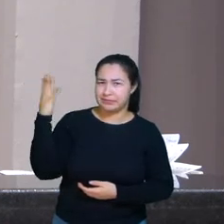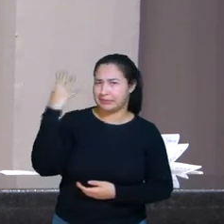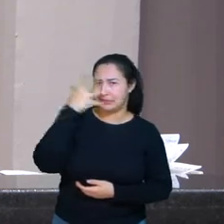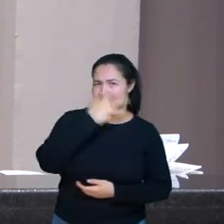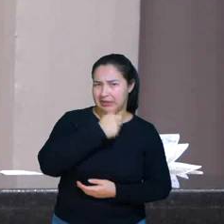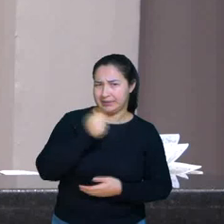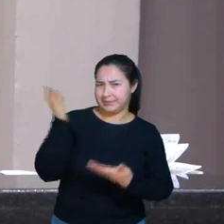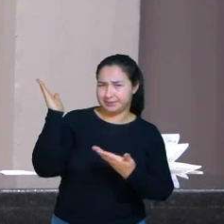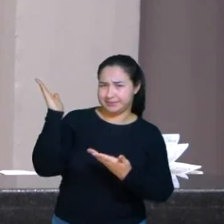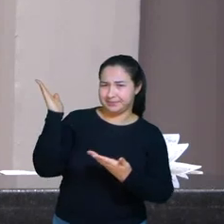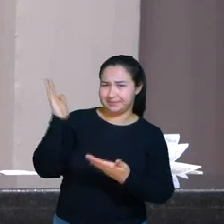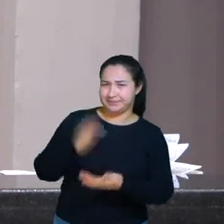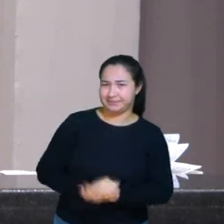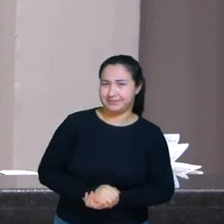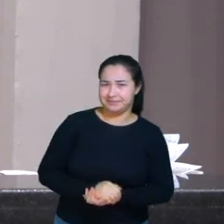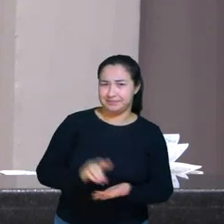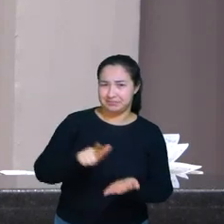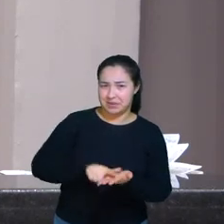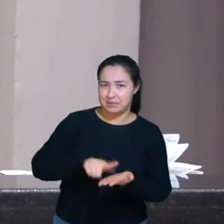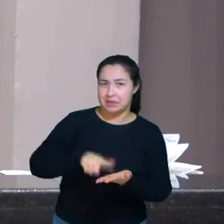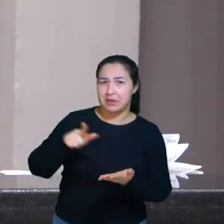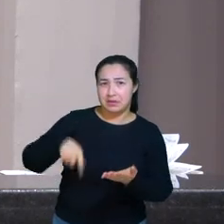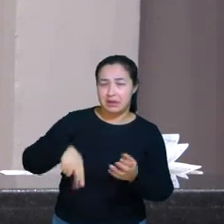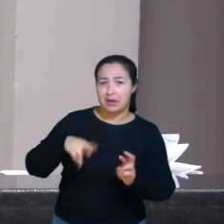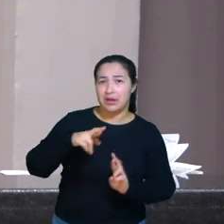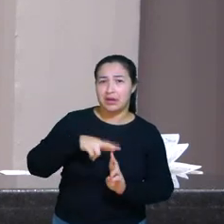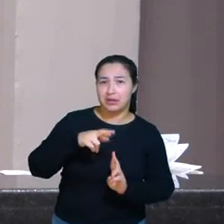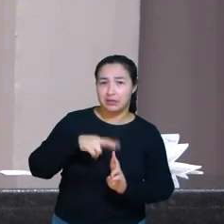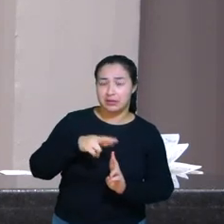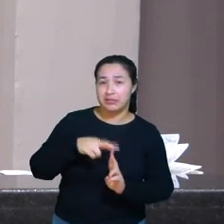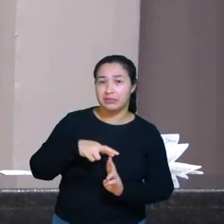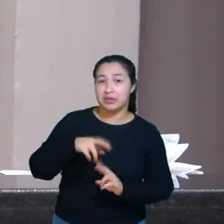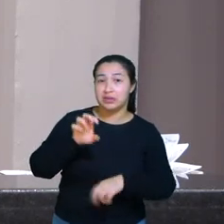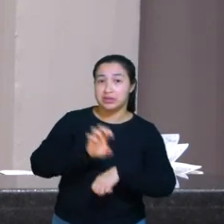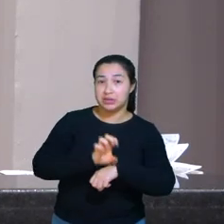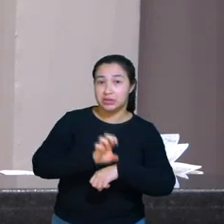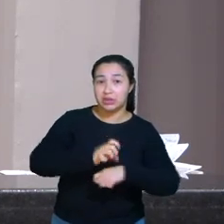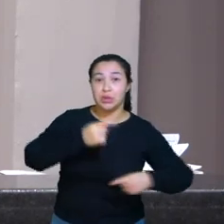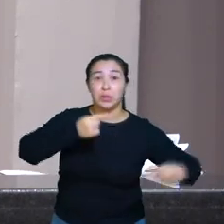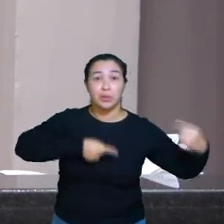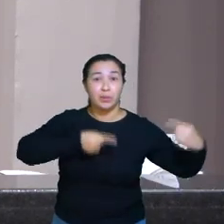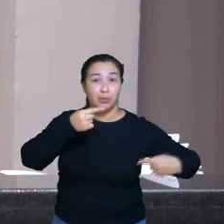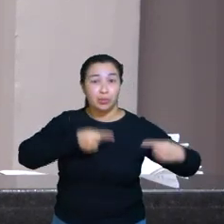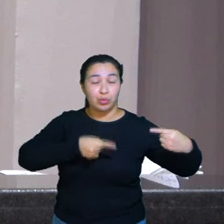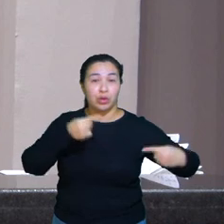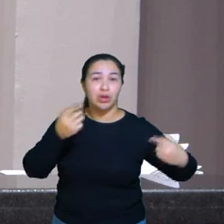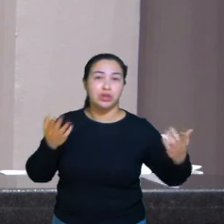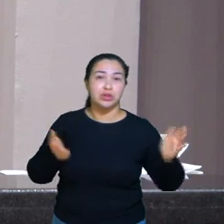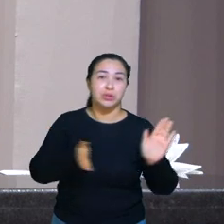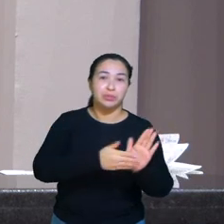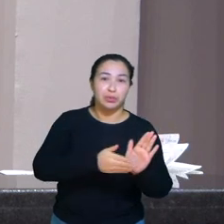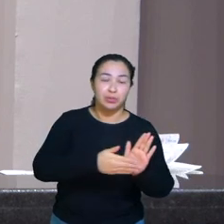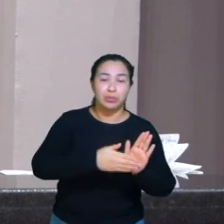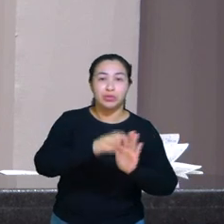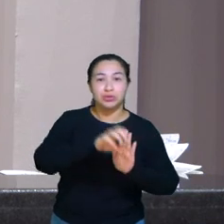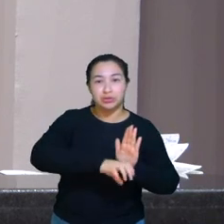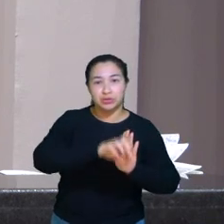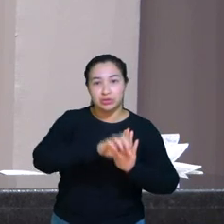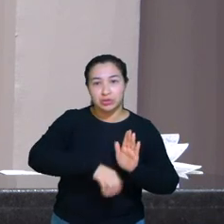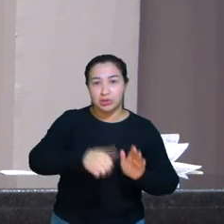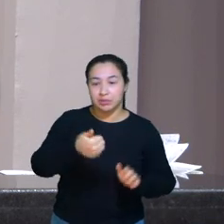aqui não é verdade Santa Catarina é uma ência um estado que tem a política A proposta curricular de